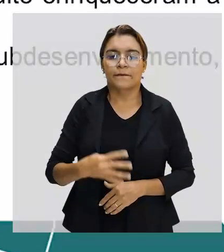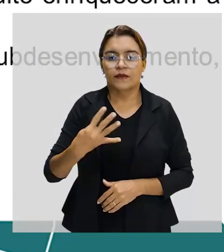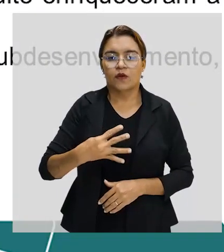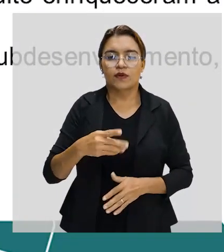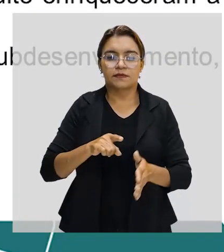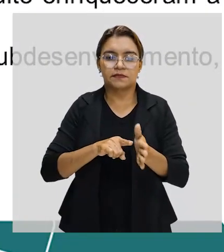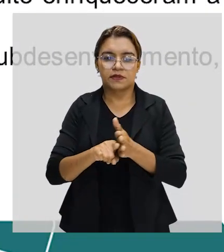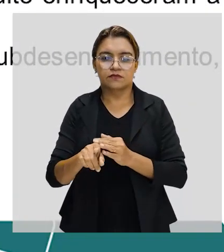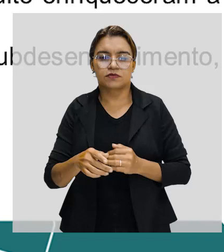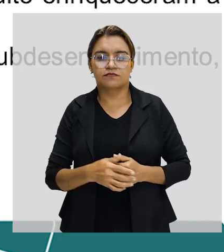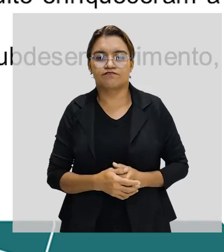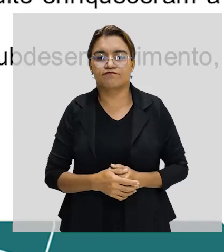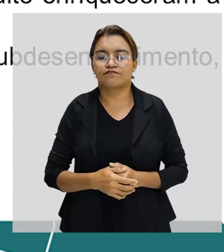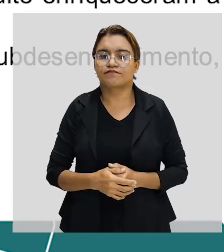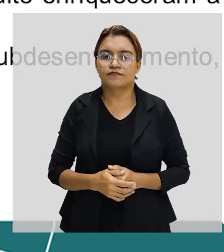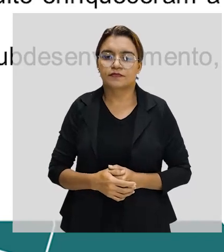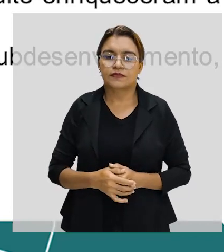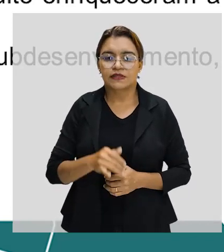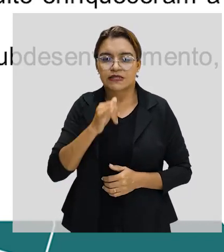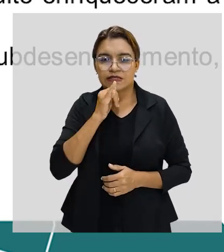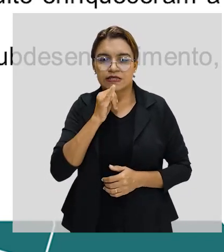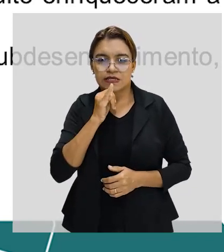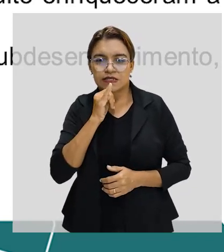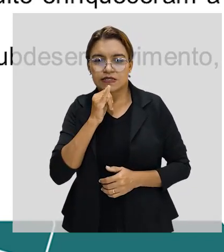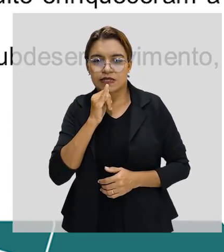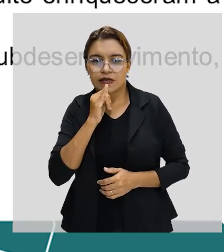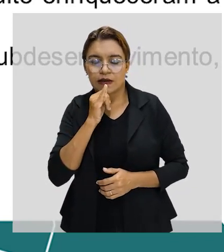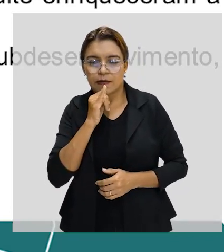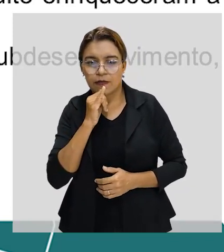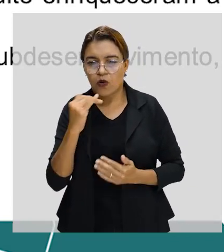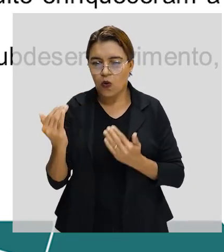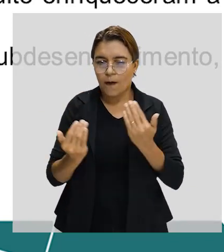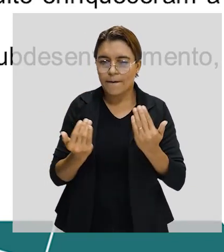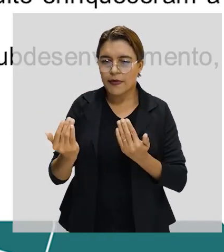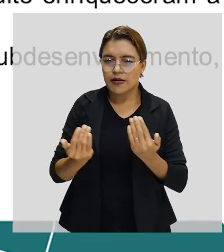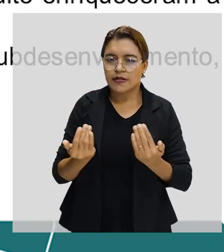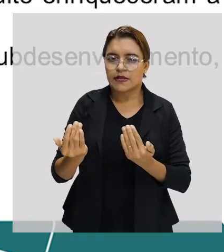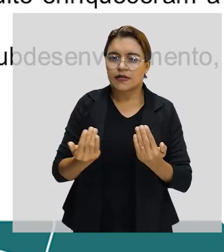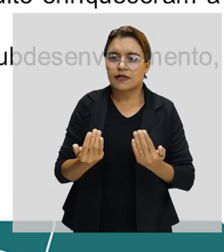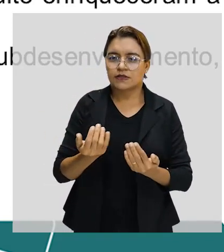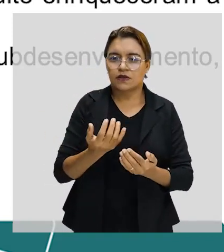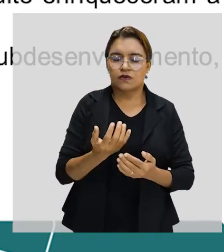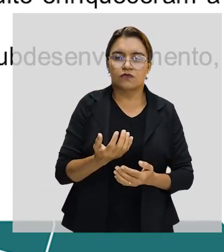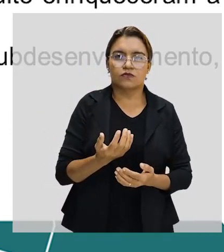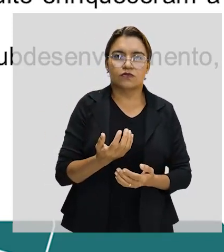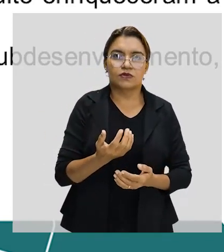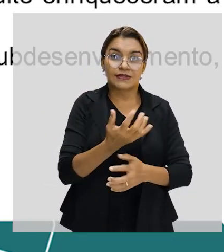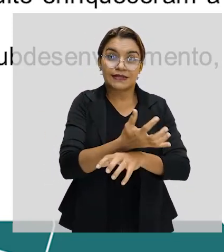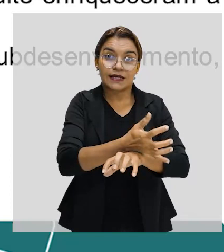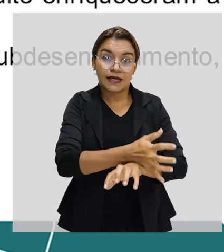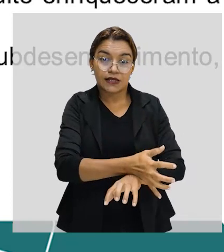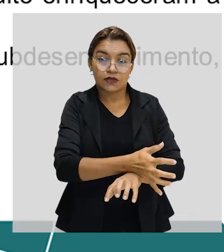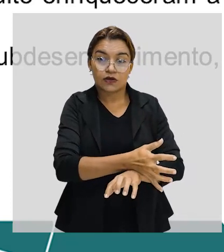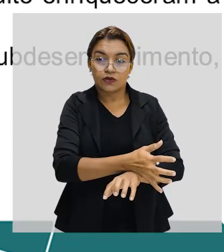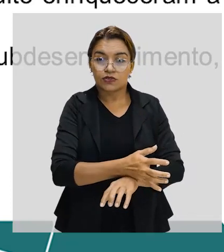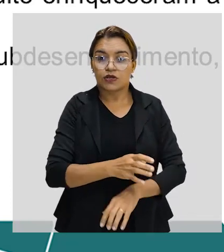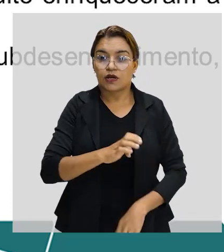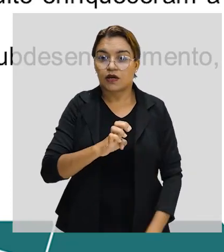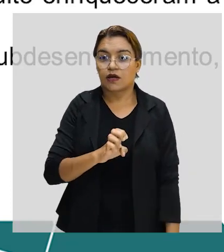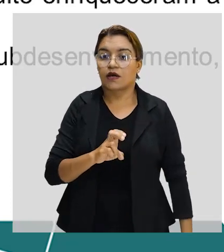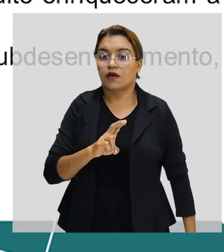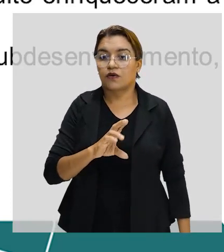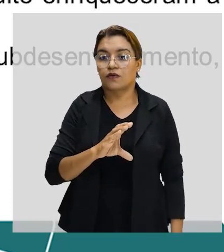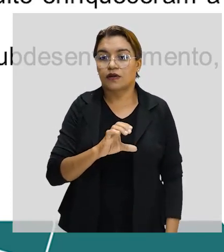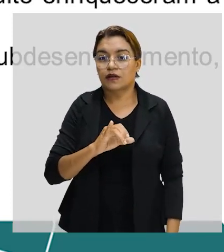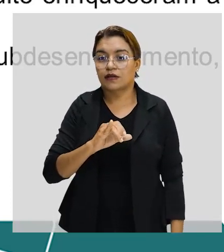um paralelo aqui entre os sertões de Euclides da Cunha e Grandes Sertões Veredas de